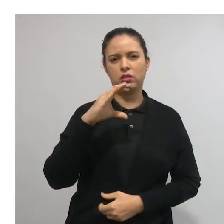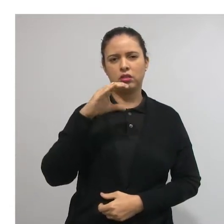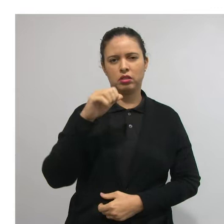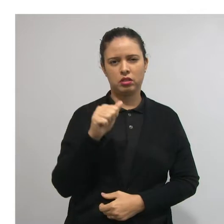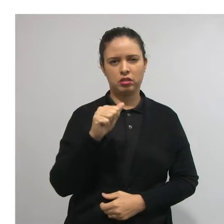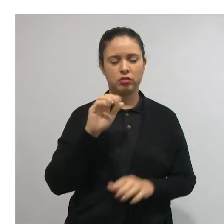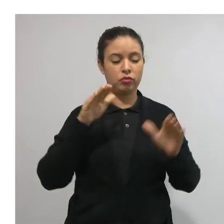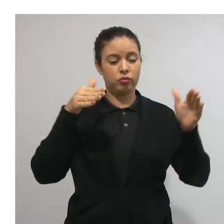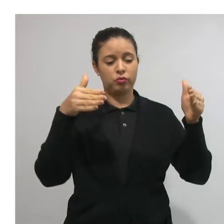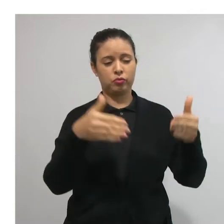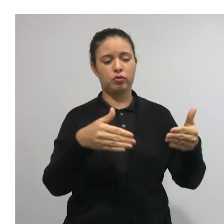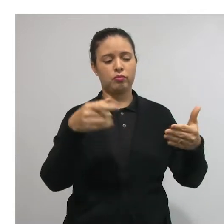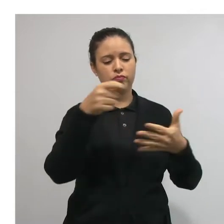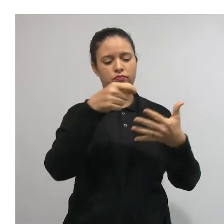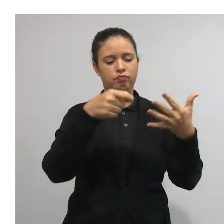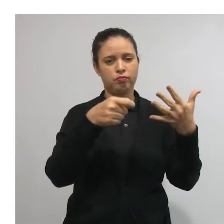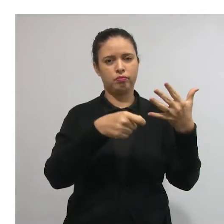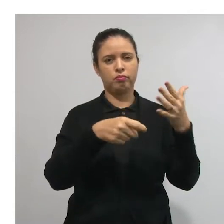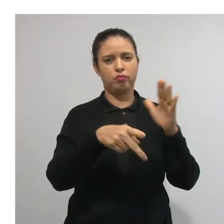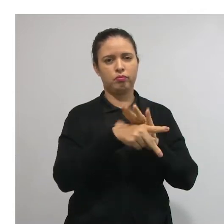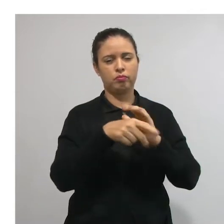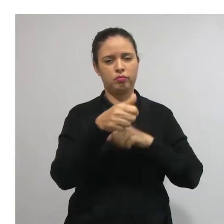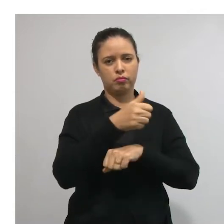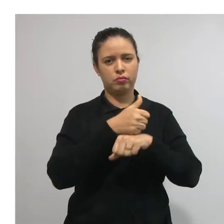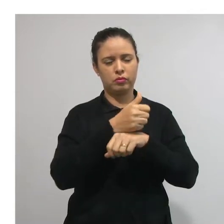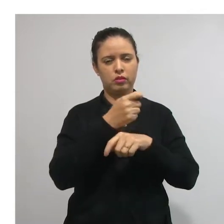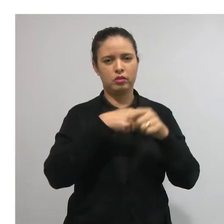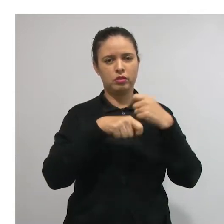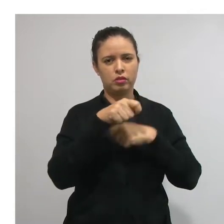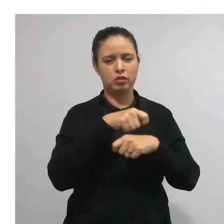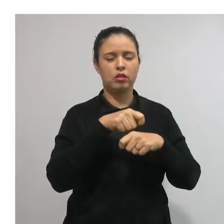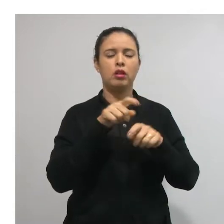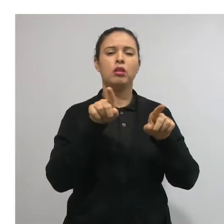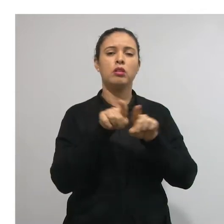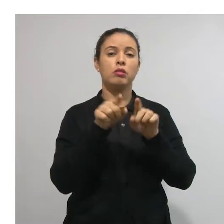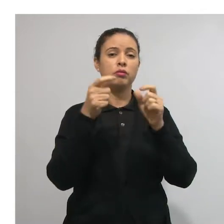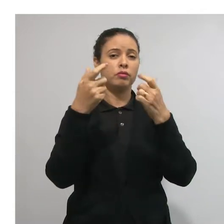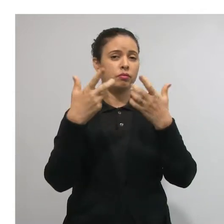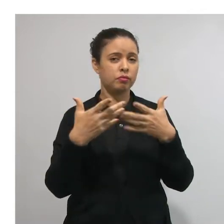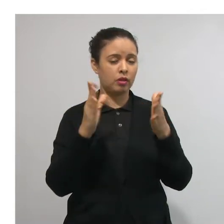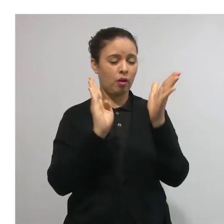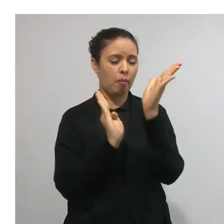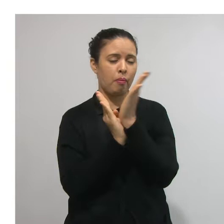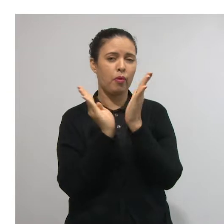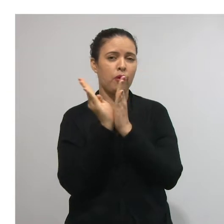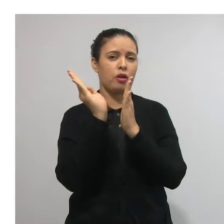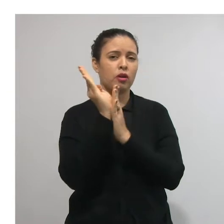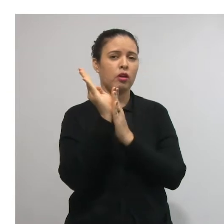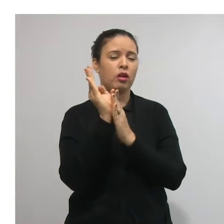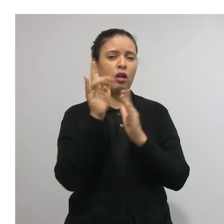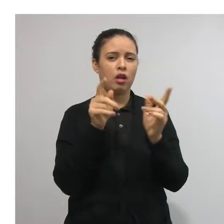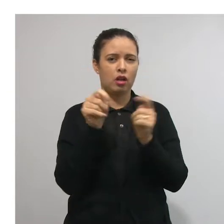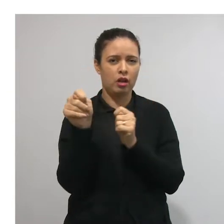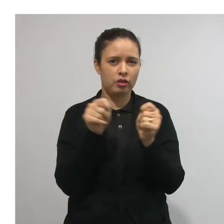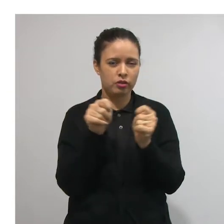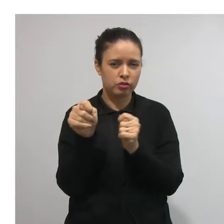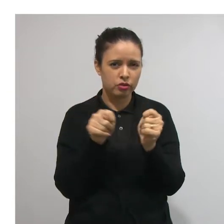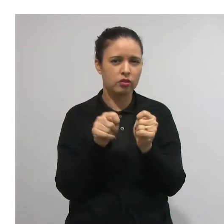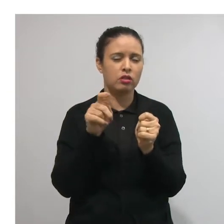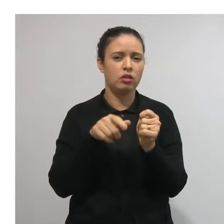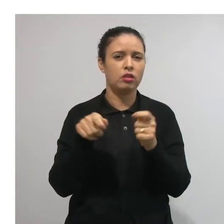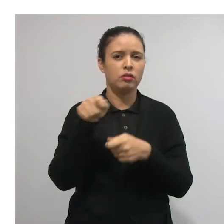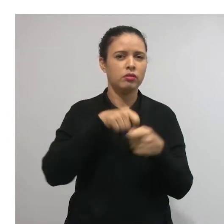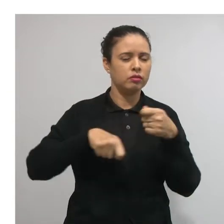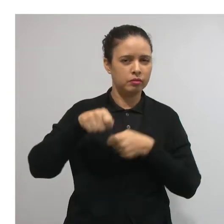funções do administrador como um todo, e falamos também da teoria burocrática, que a ênfase era no modelo racional